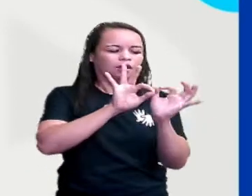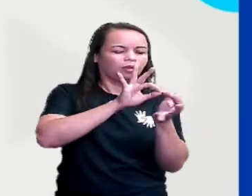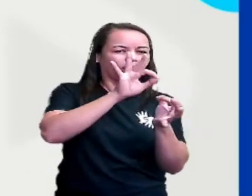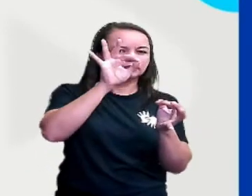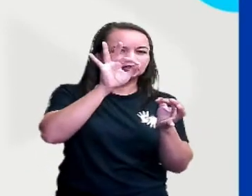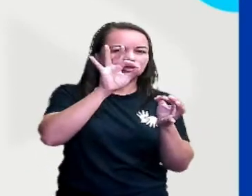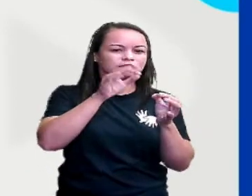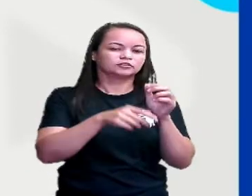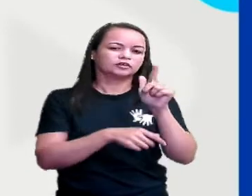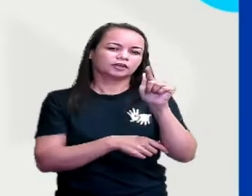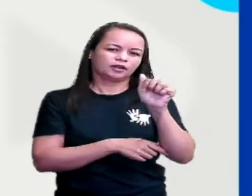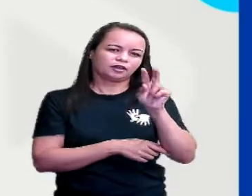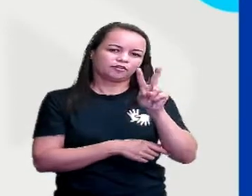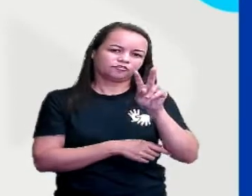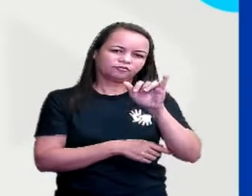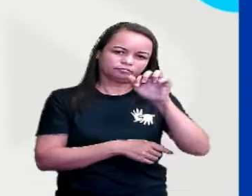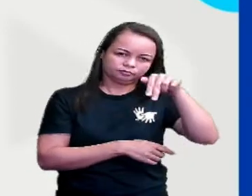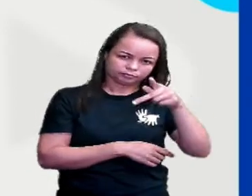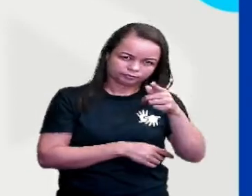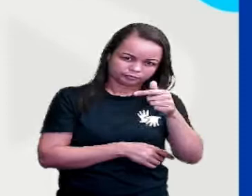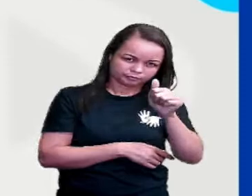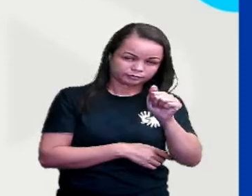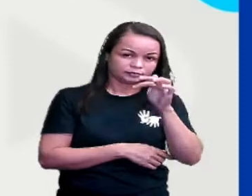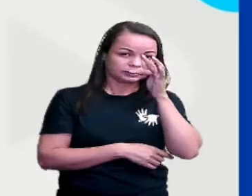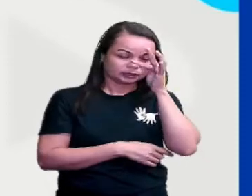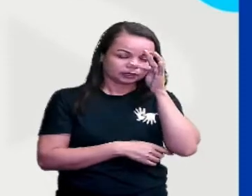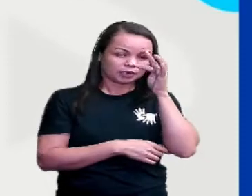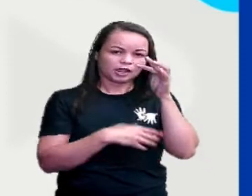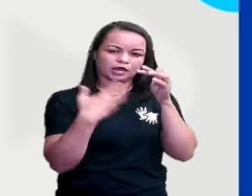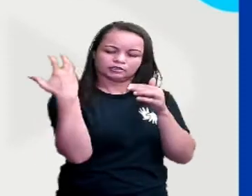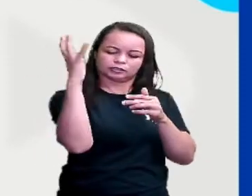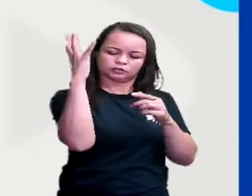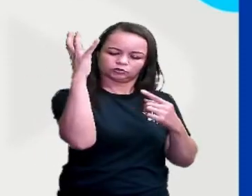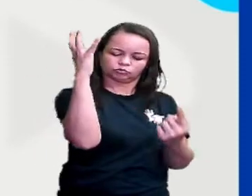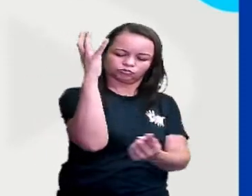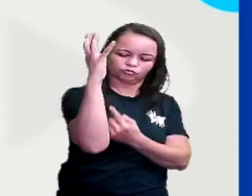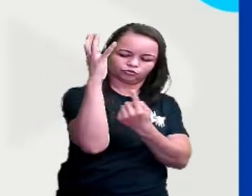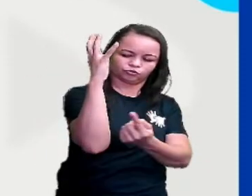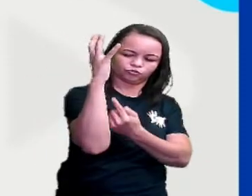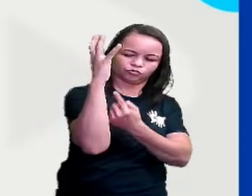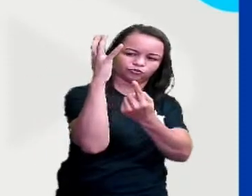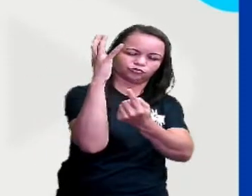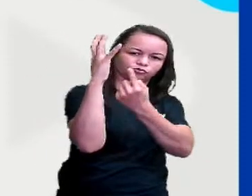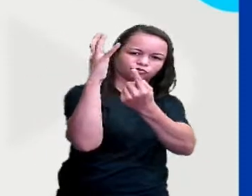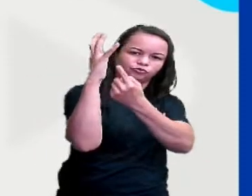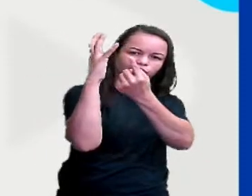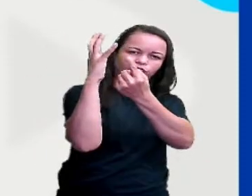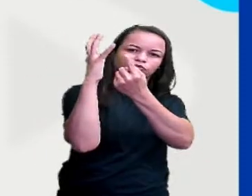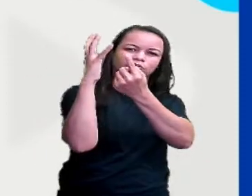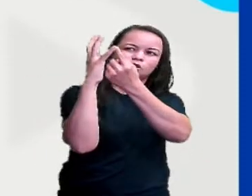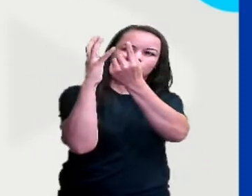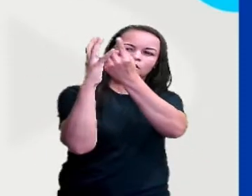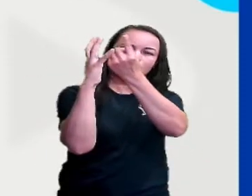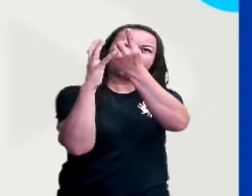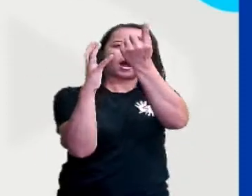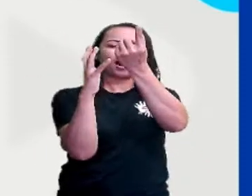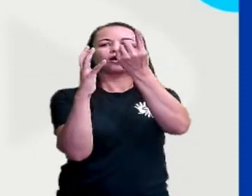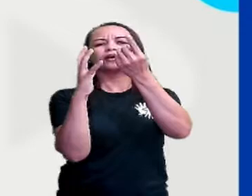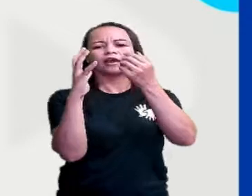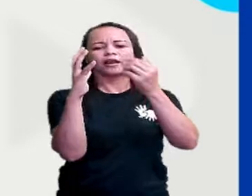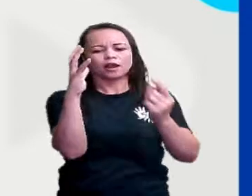essas gavinhas, elas se prendem nos galhos e no tronco de outras árvores, né? E faz com que essa plantinha ela